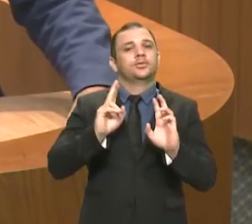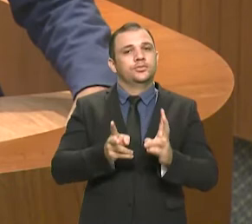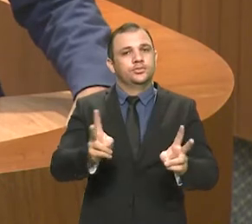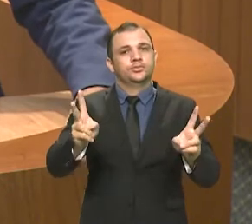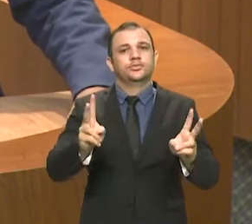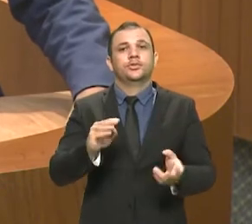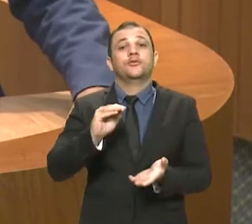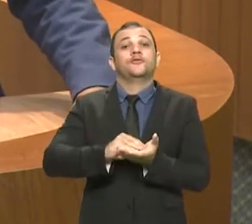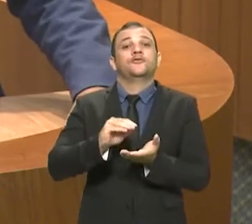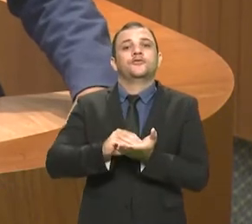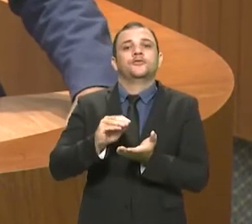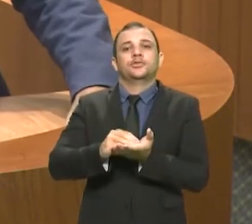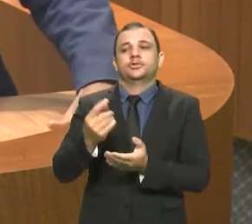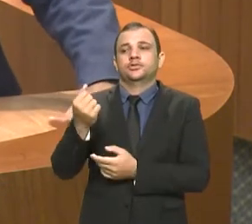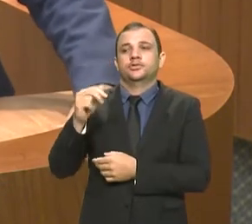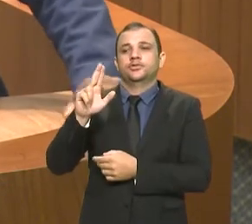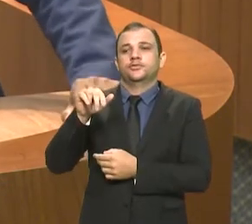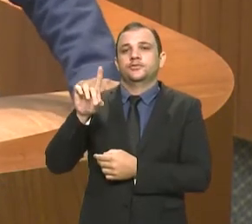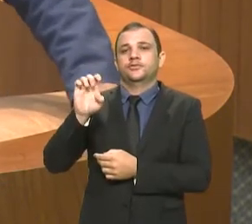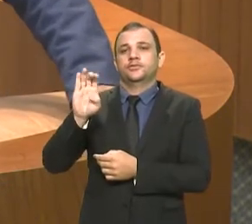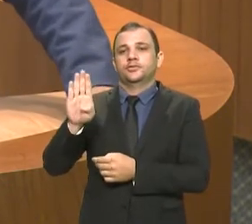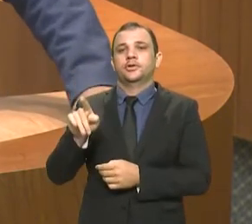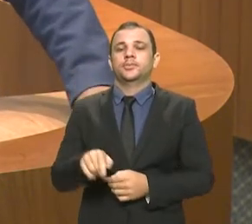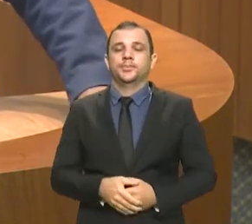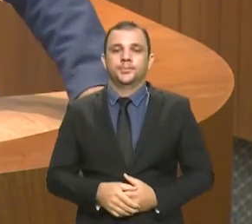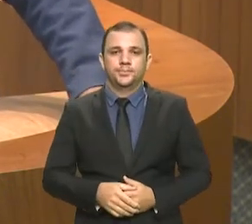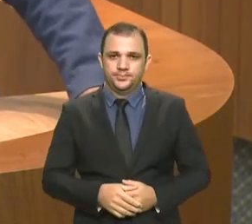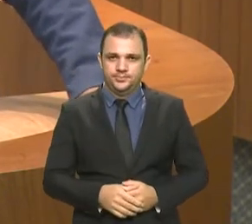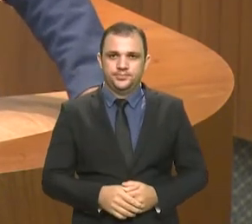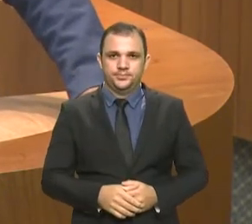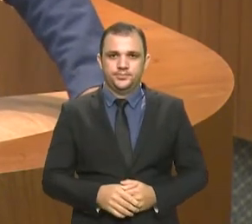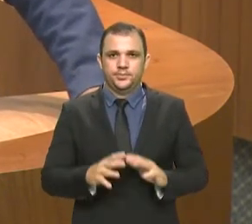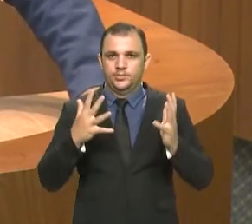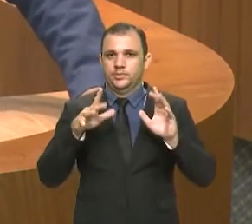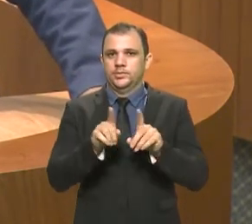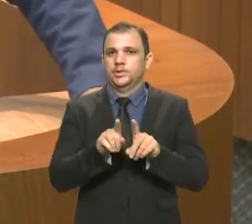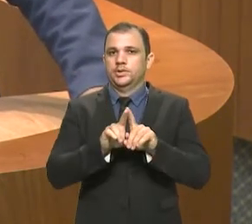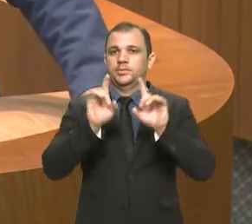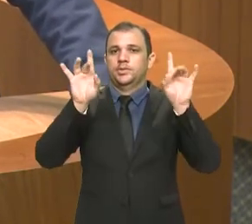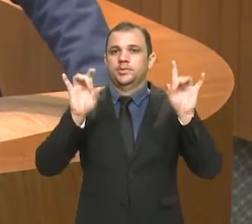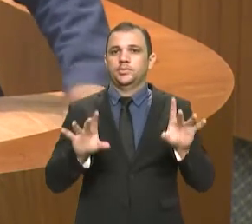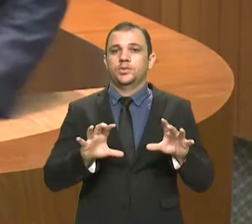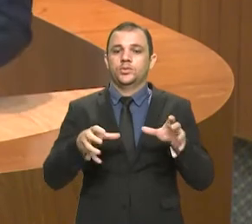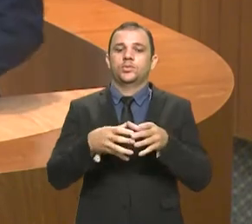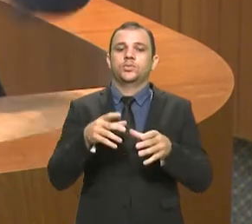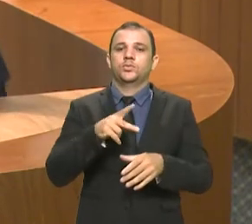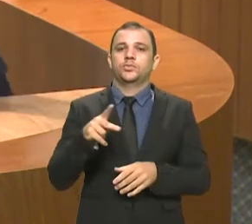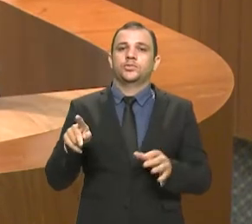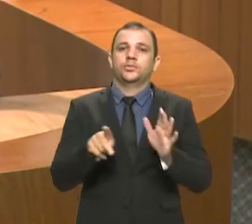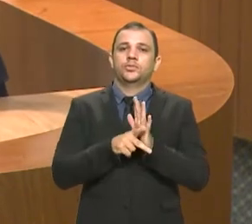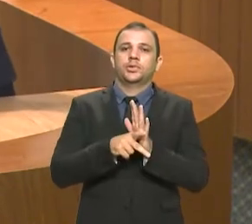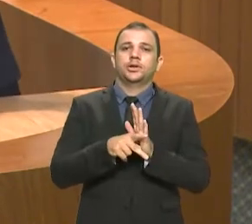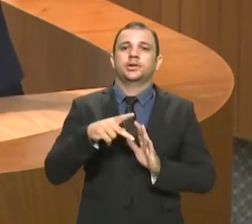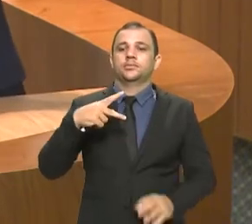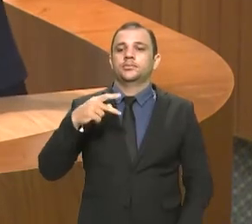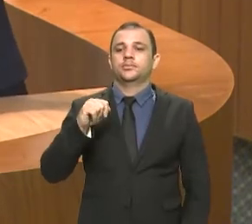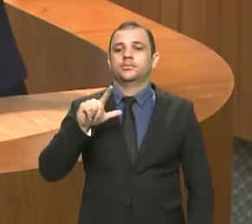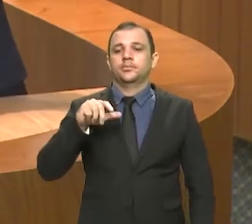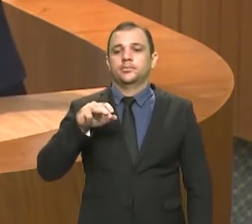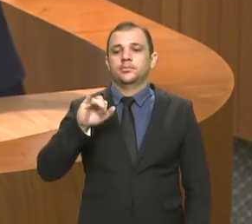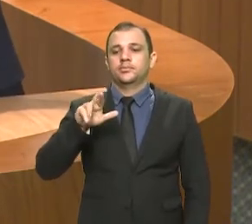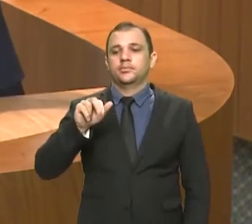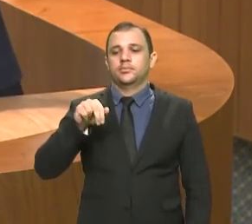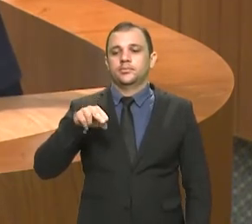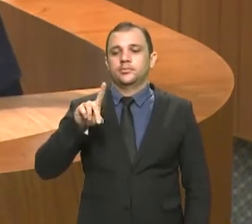Fundeb. Quero parabenizar também de forma especial aos professores de Palmeirândia. Inclusive, na semana passada, denunciamos o